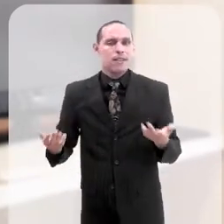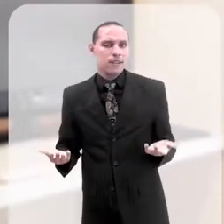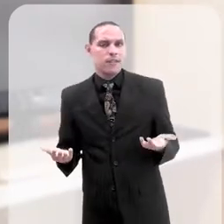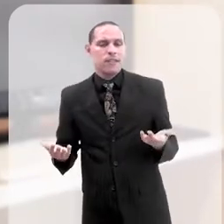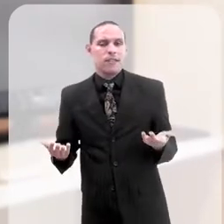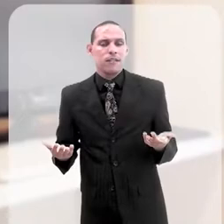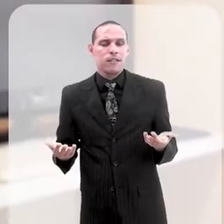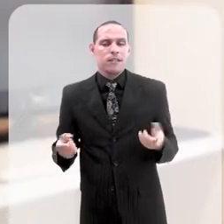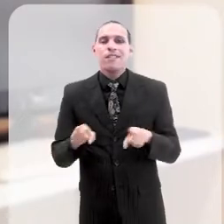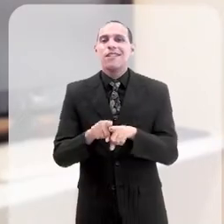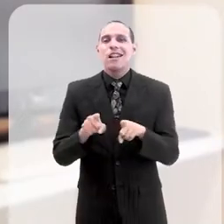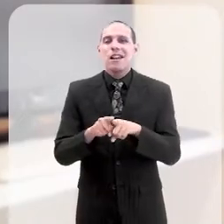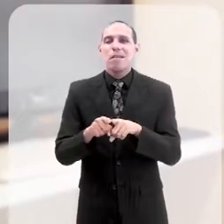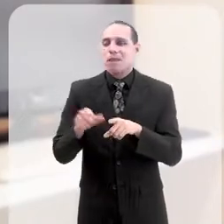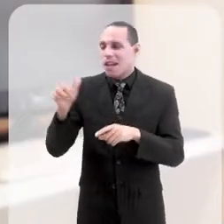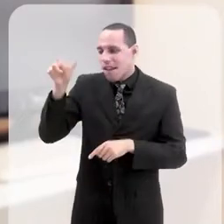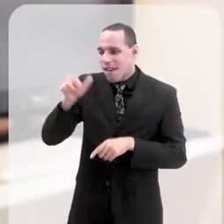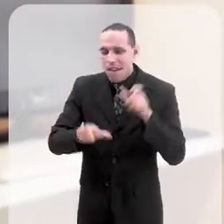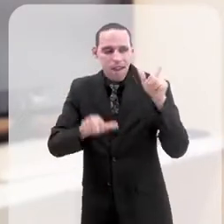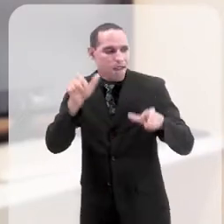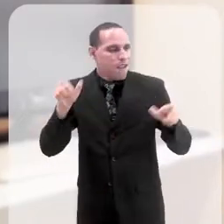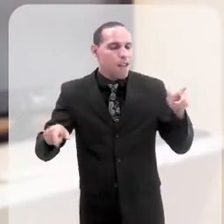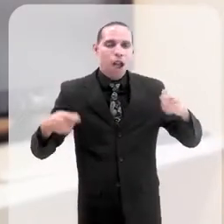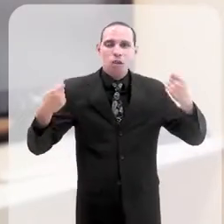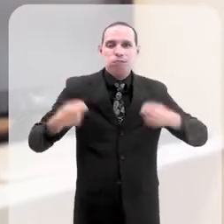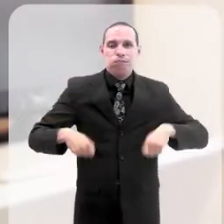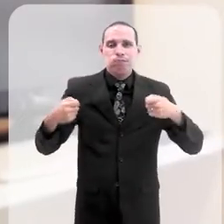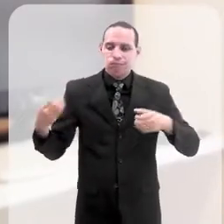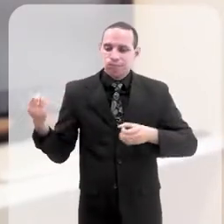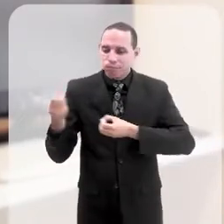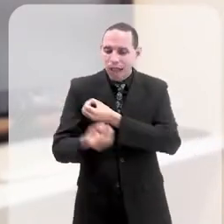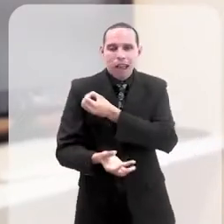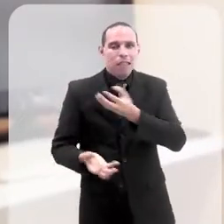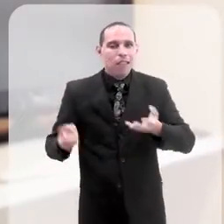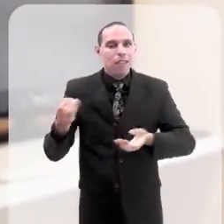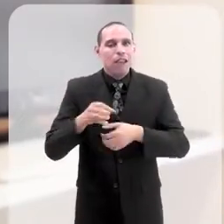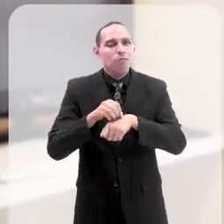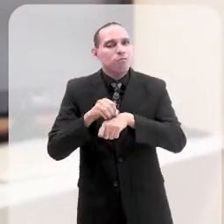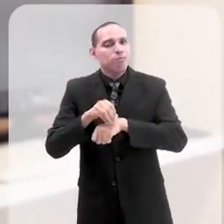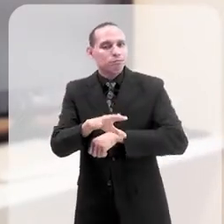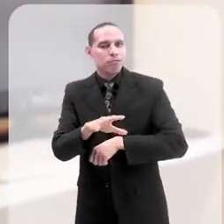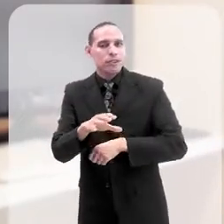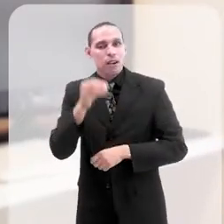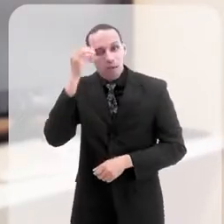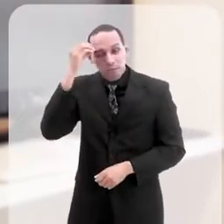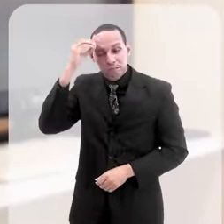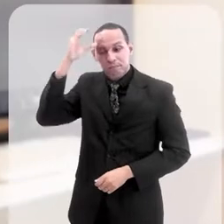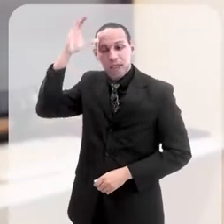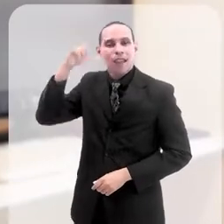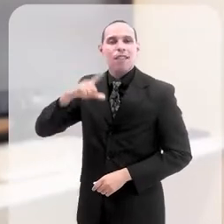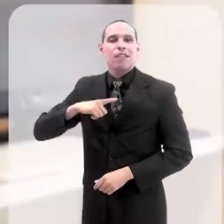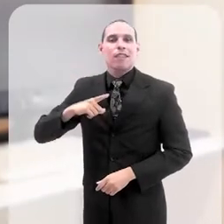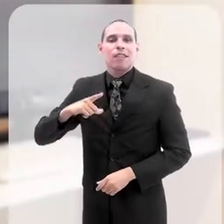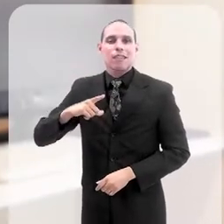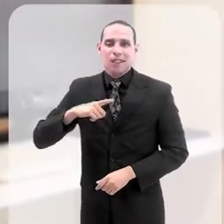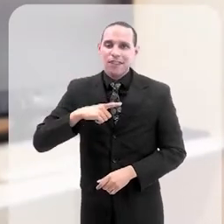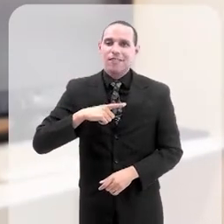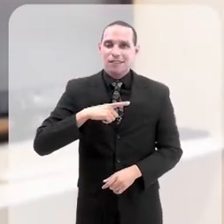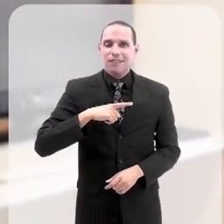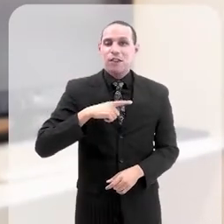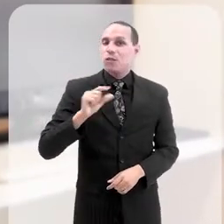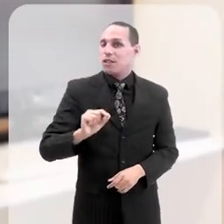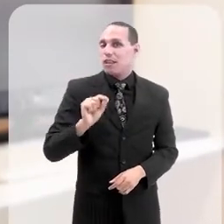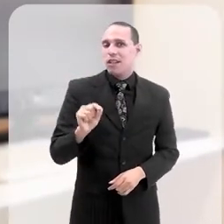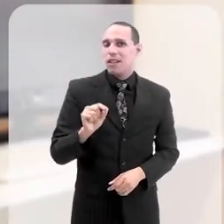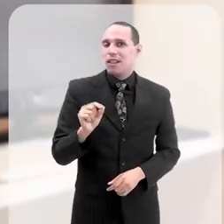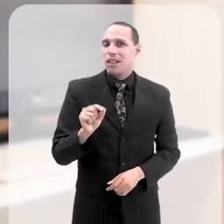política, trazendo suas demandas, fazendo suas sugestões, ou seja, tendo conhecimento